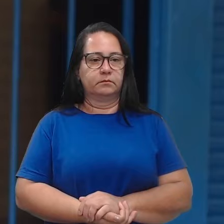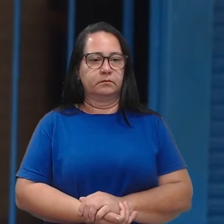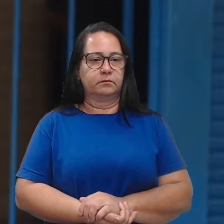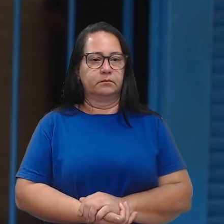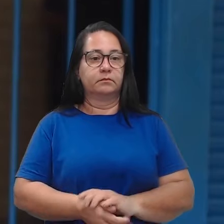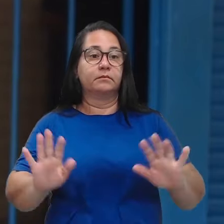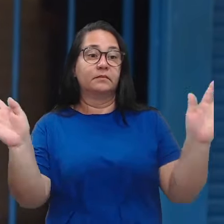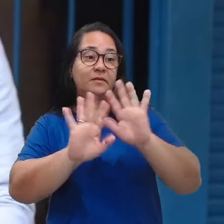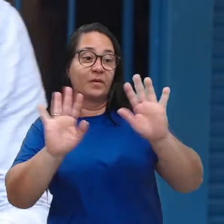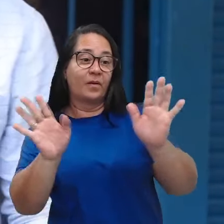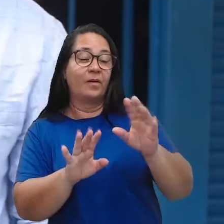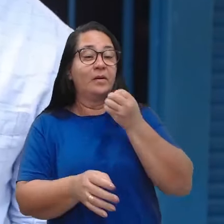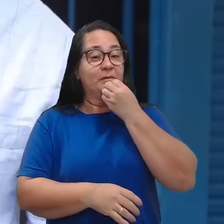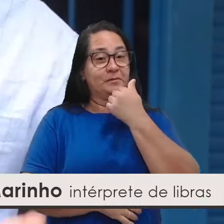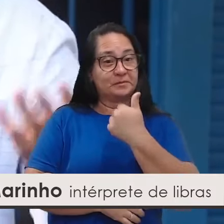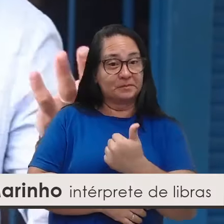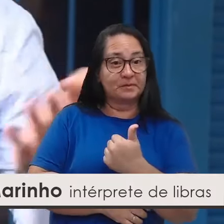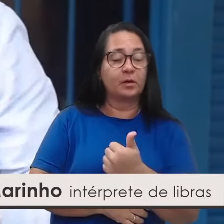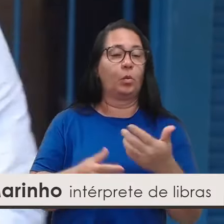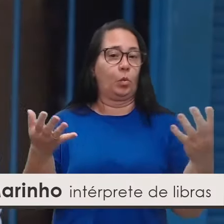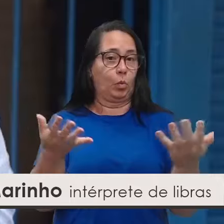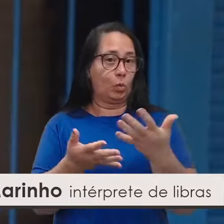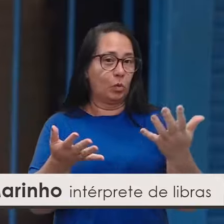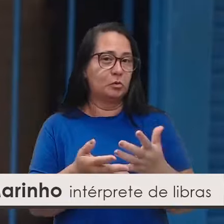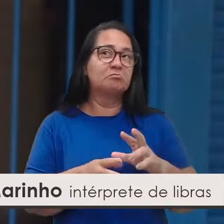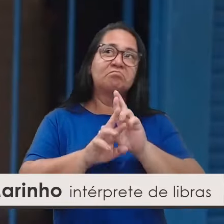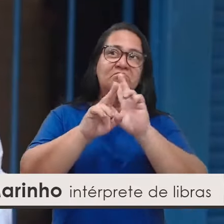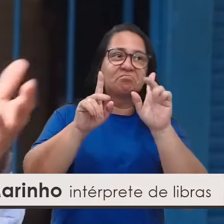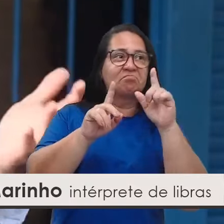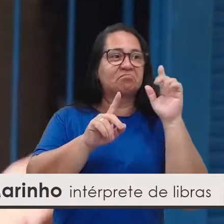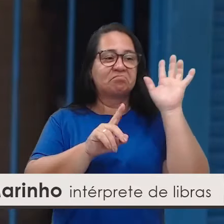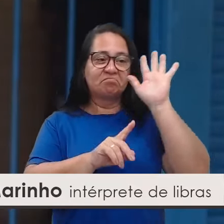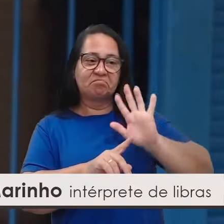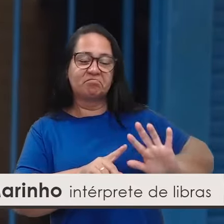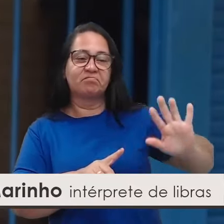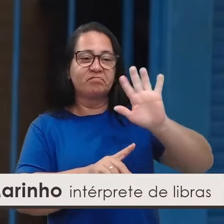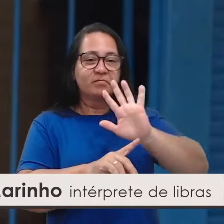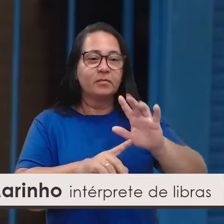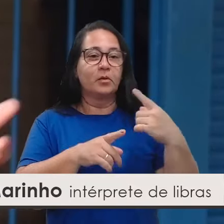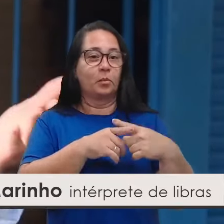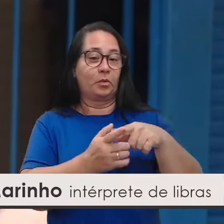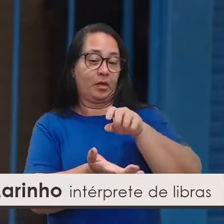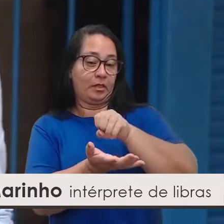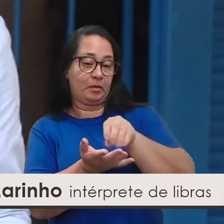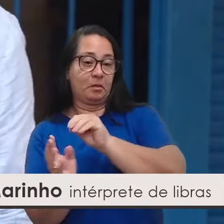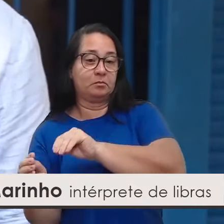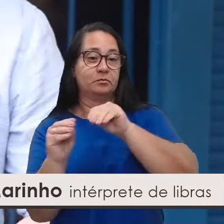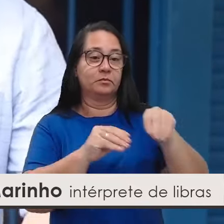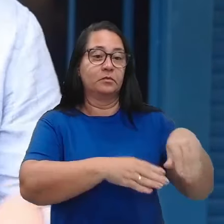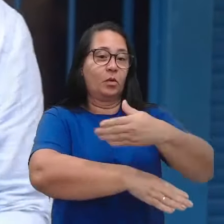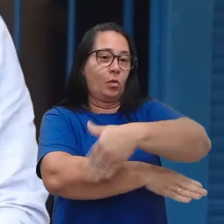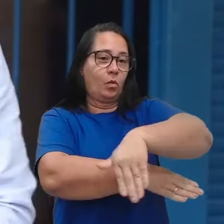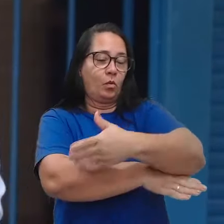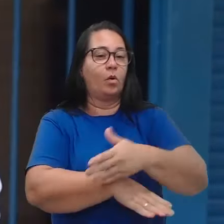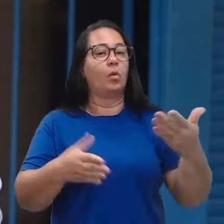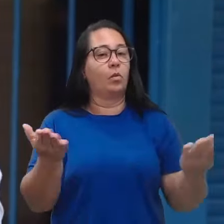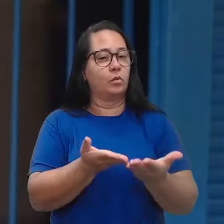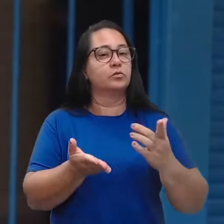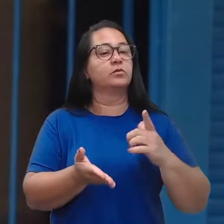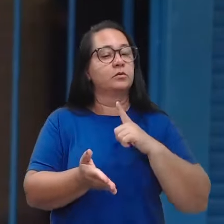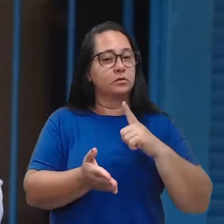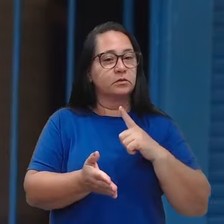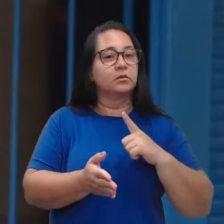Olá estudantes, tudo bem? Hoje o cenário está um pouquinho diferente, saímos dos estúdios da ETEPAC e viemos para a rua. Hoje nós estamos aqui